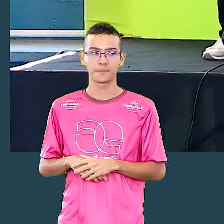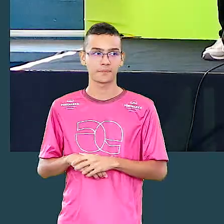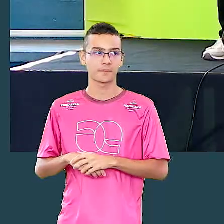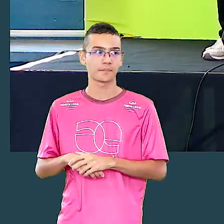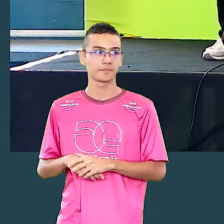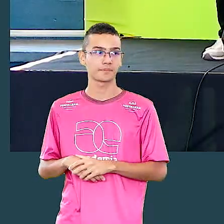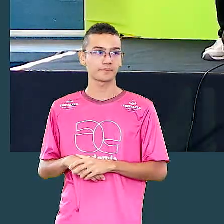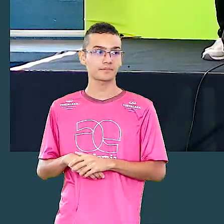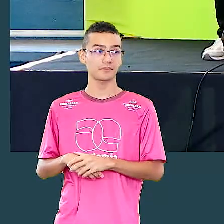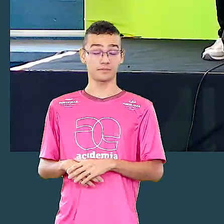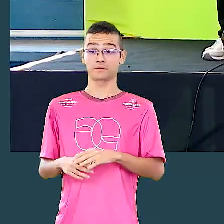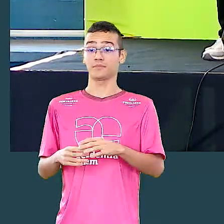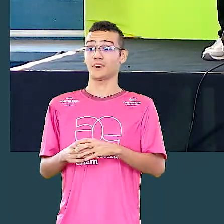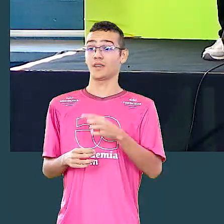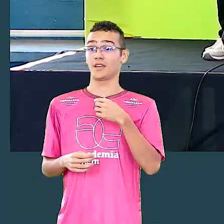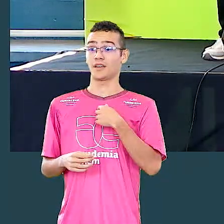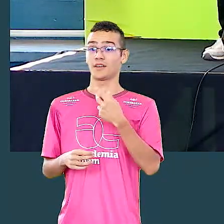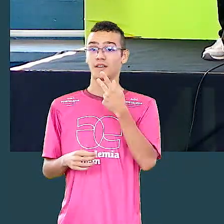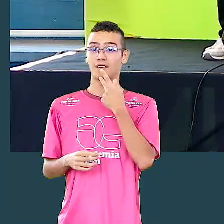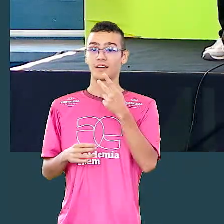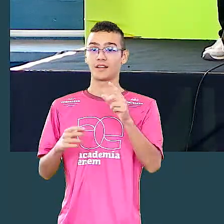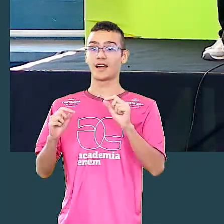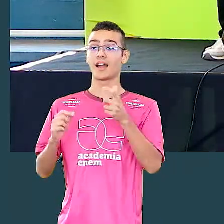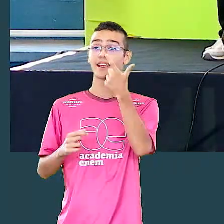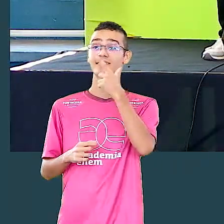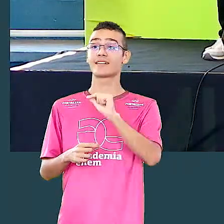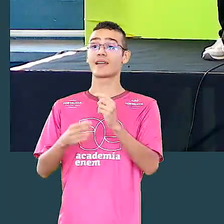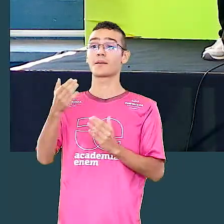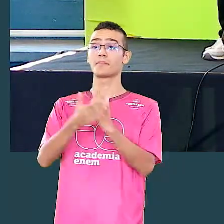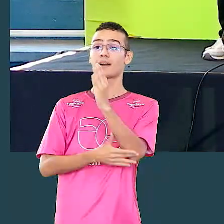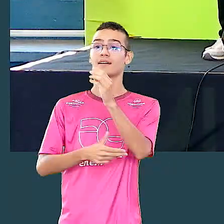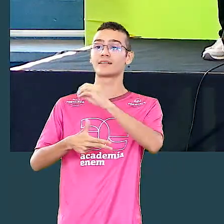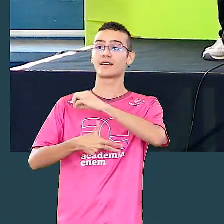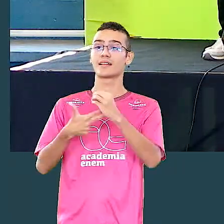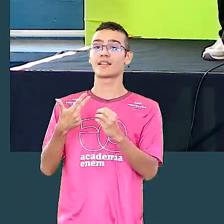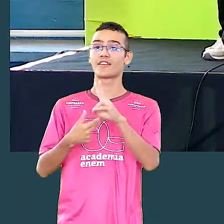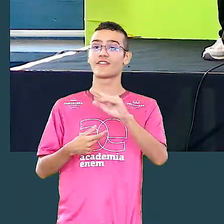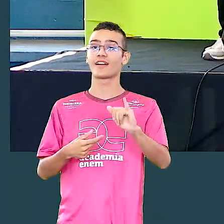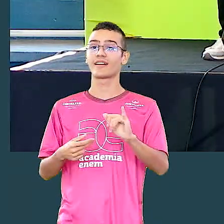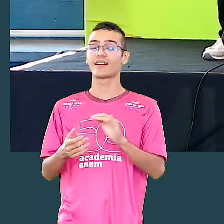tu faz o seguinte, eu vou dizer, quem vai passar no Enem? Você levanta o material e balança.